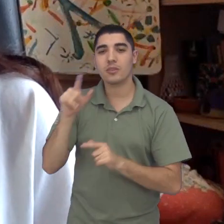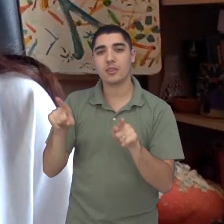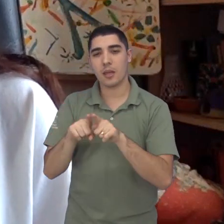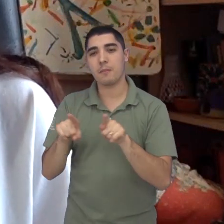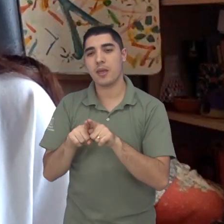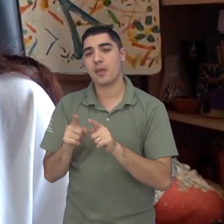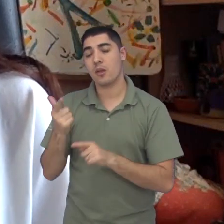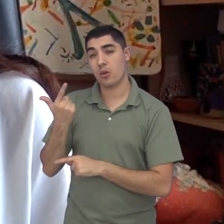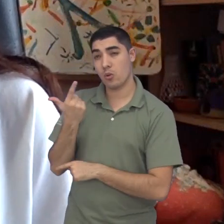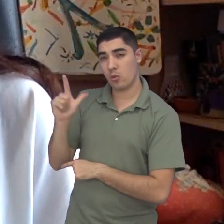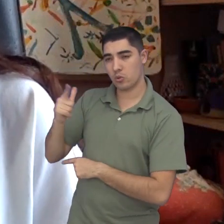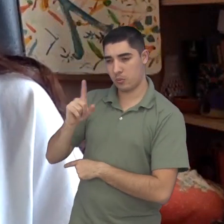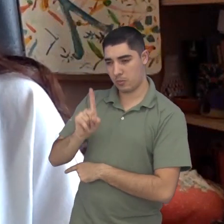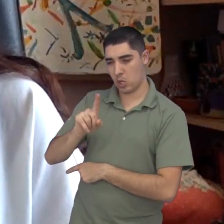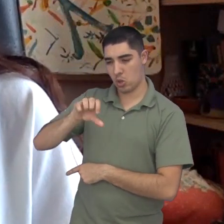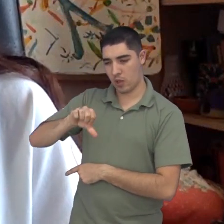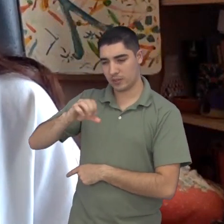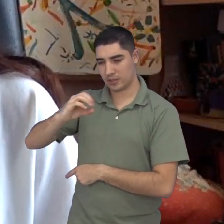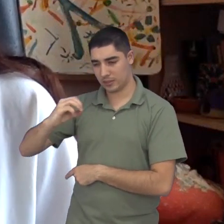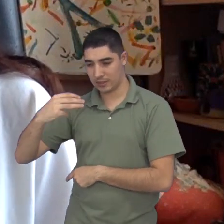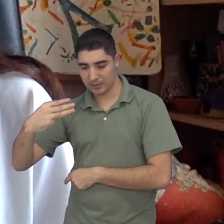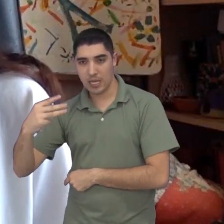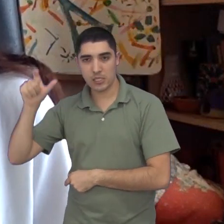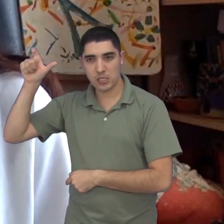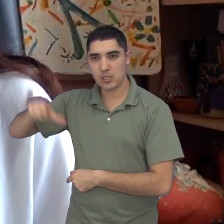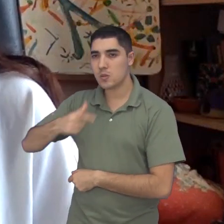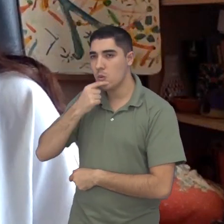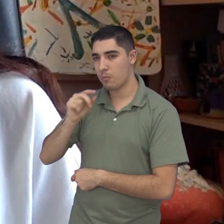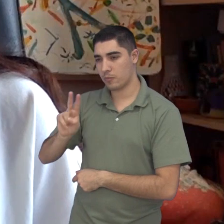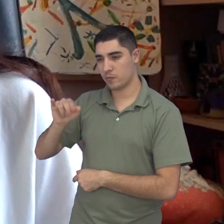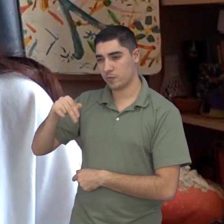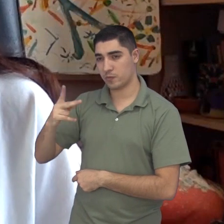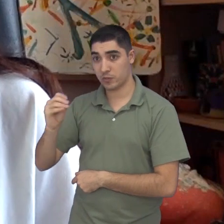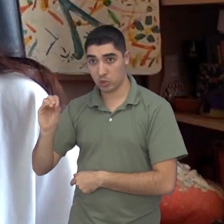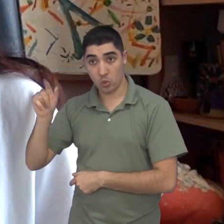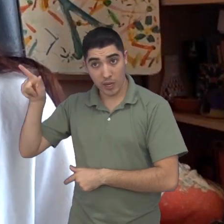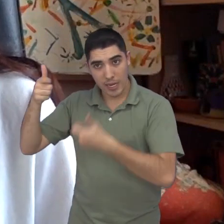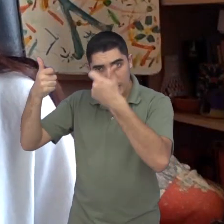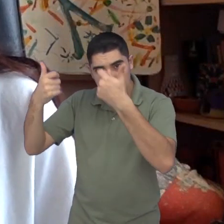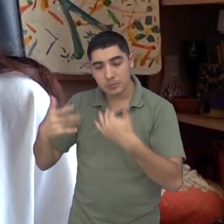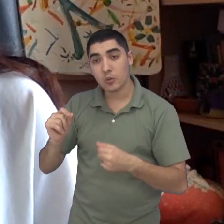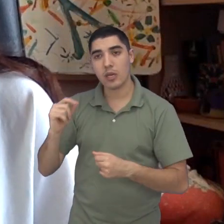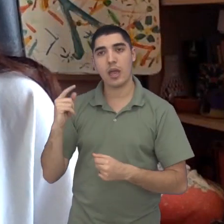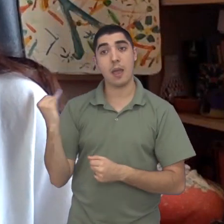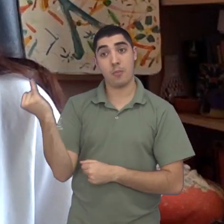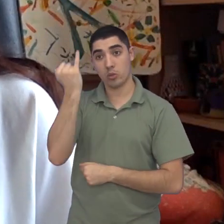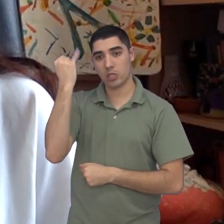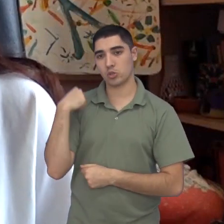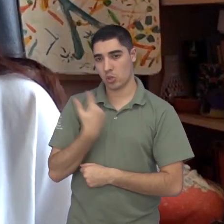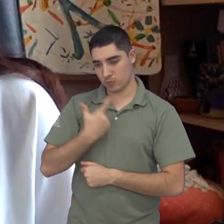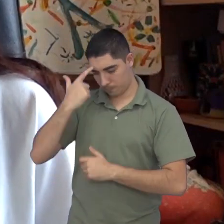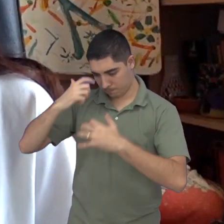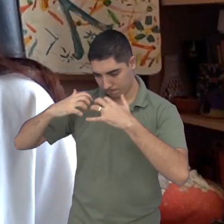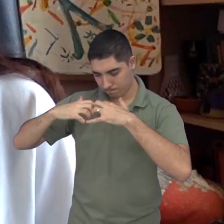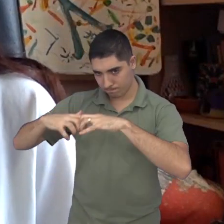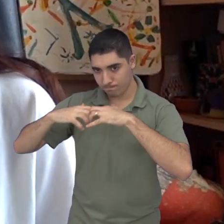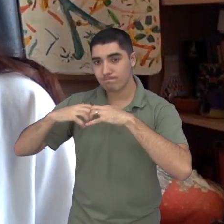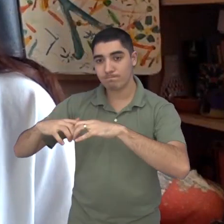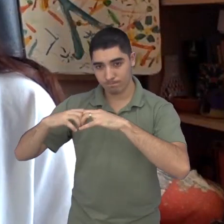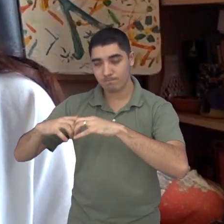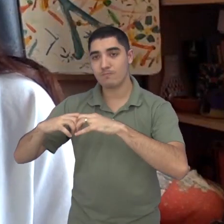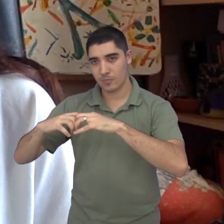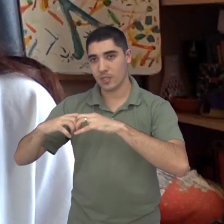que é o Zimmel, que ele falava em 1903 como o fato de estar nas cidades impactava no nosso psicológico, que chama